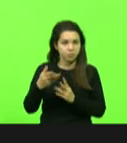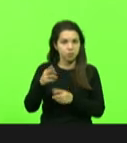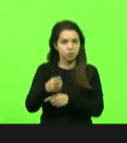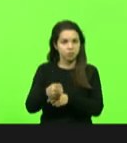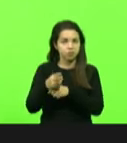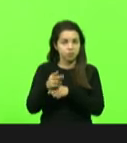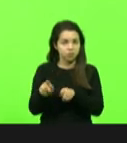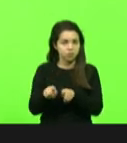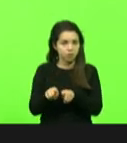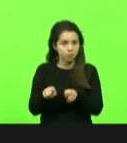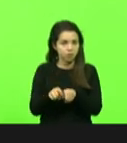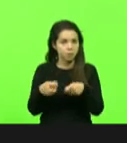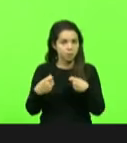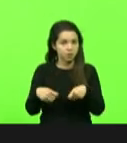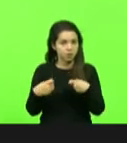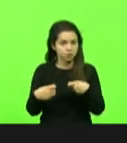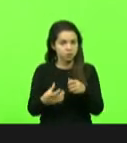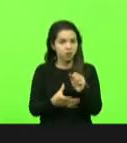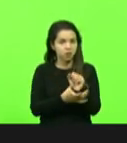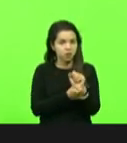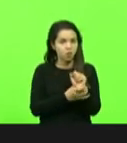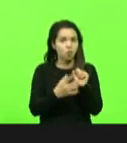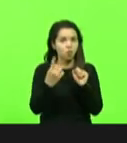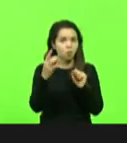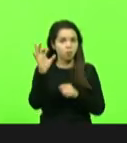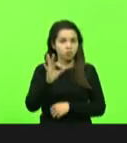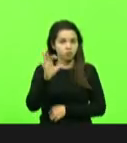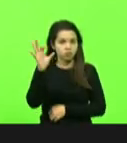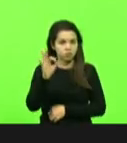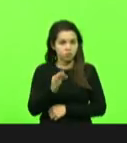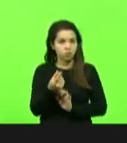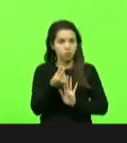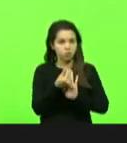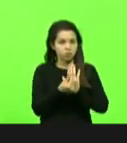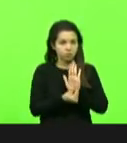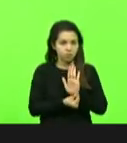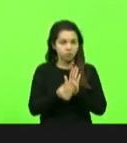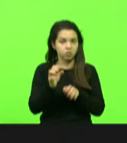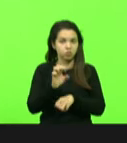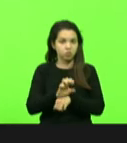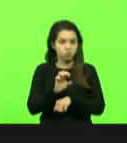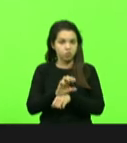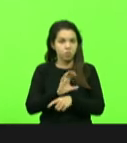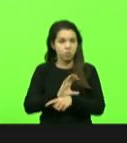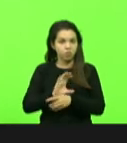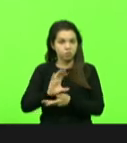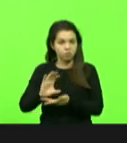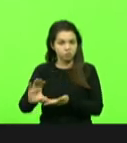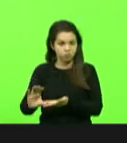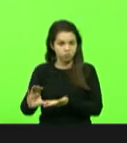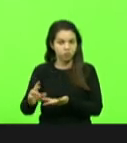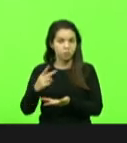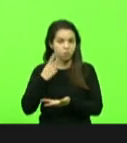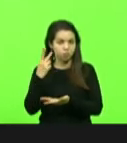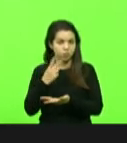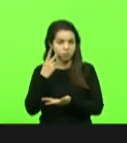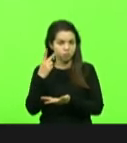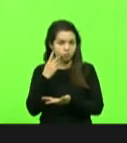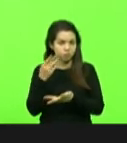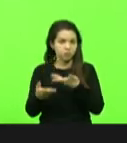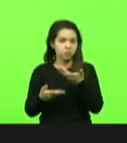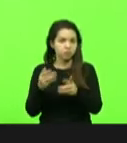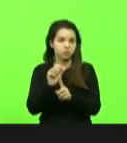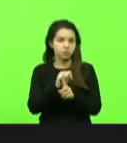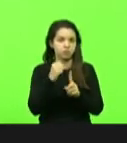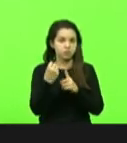do orçamento estadual para investimento na política de assistência. Para além do chamamento de concurso público